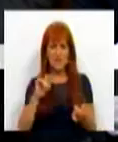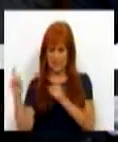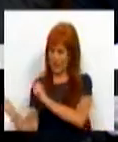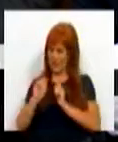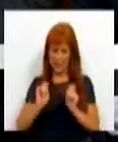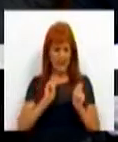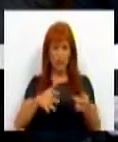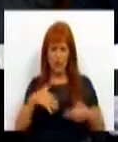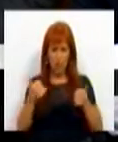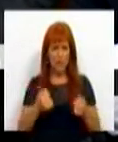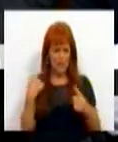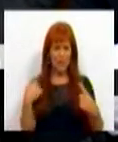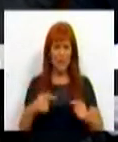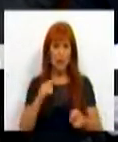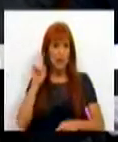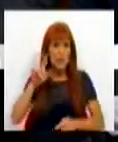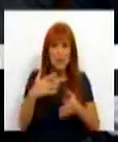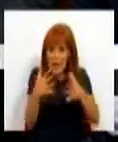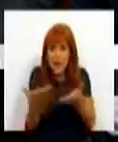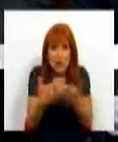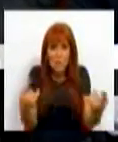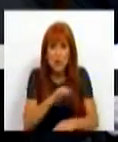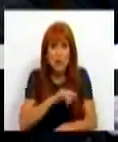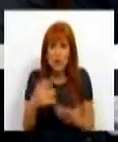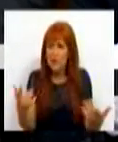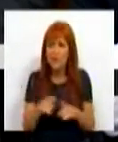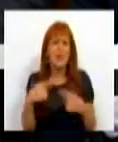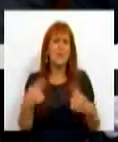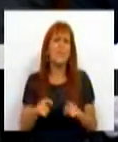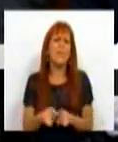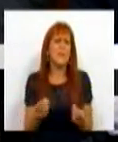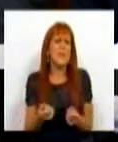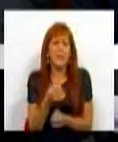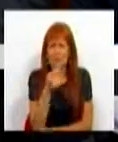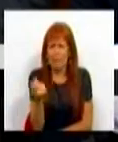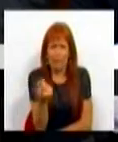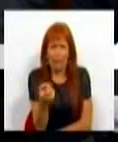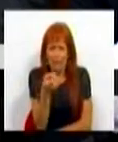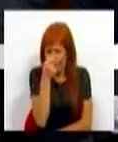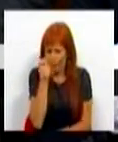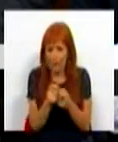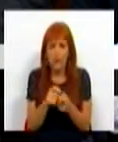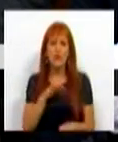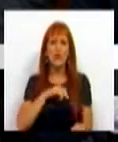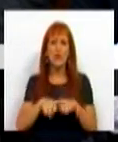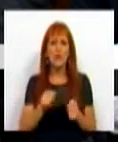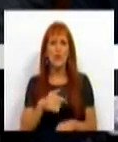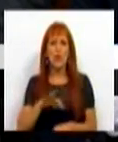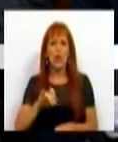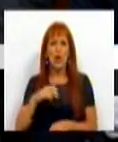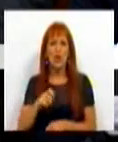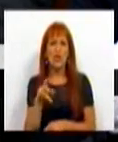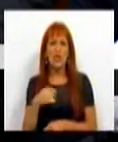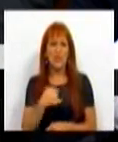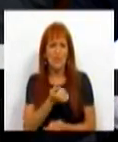no sentido de conseguir obter aquilo que é fundamental, que é crescimento económico, que os senhores, aliás, obtiveram de forma medíocre, porque eu achei graça o senhor deputado António Costa e Silva falar